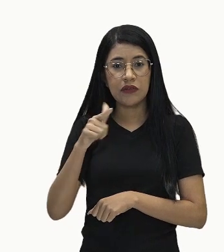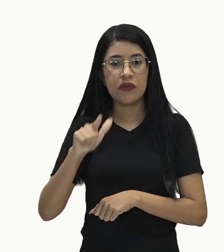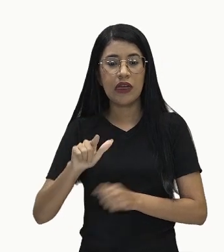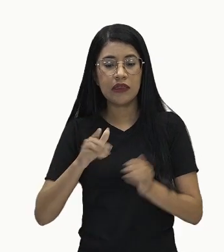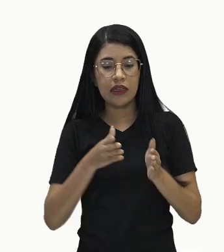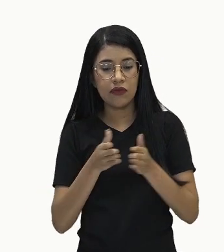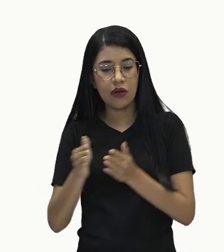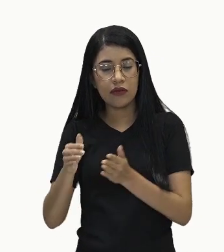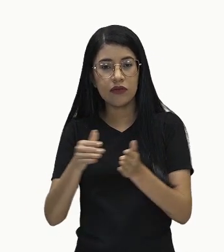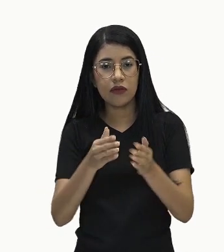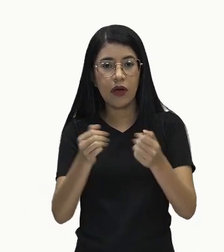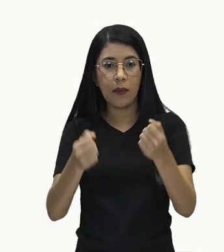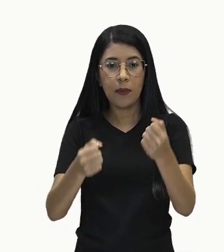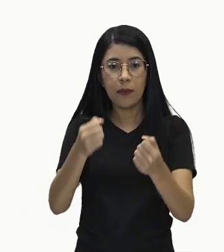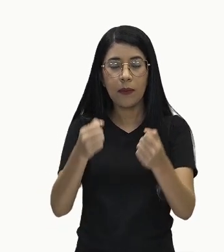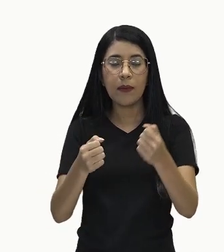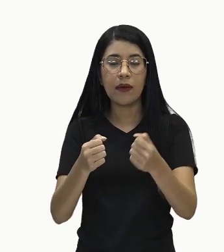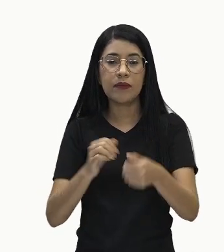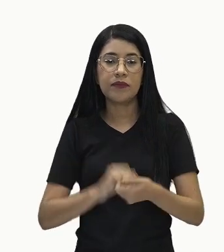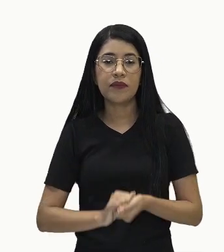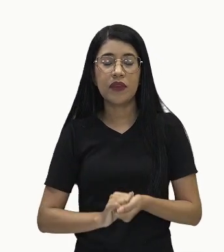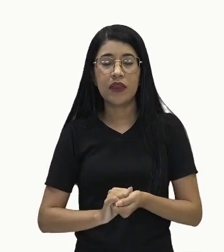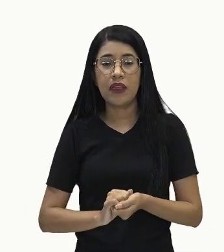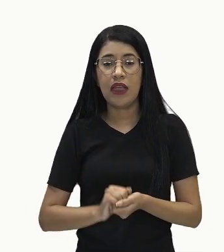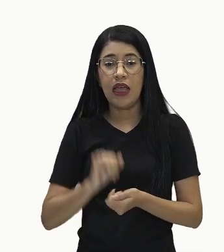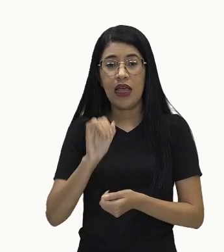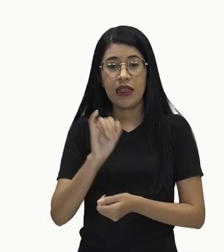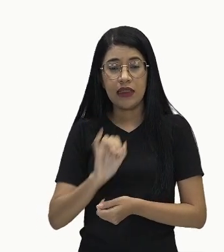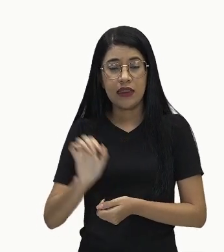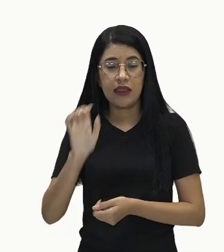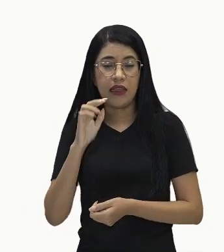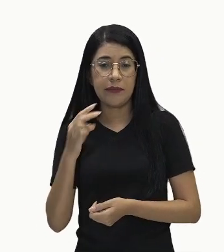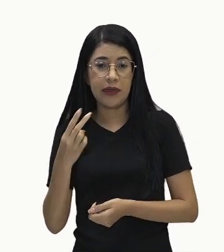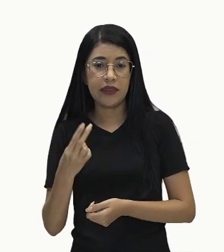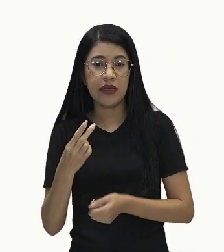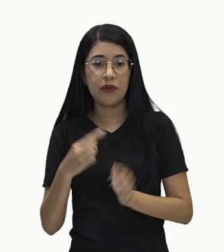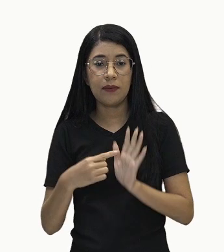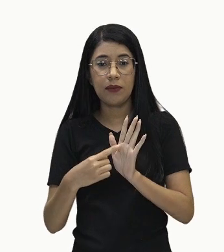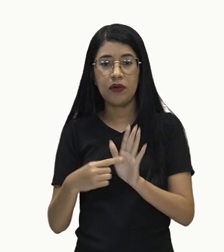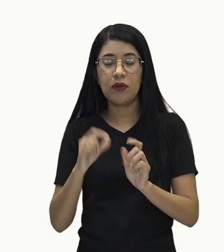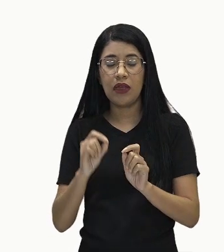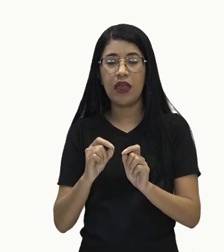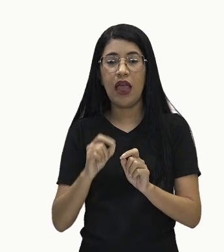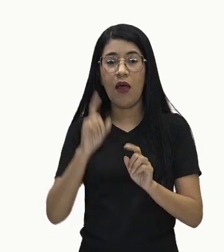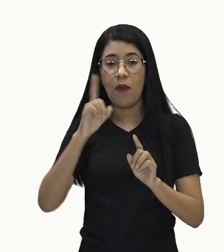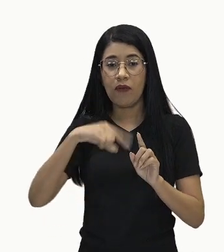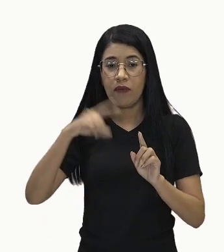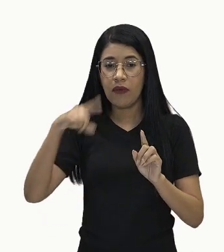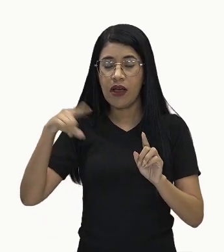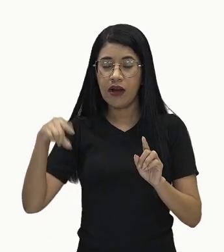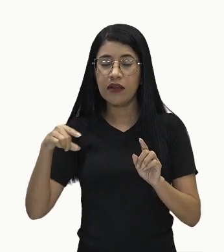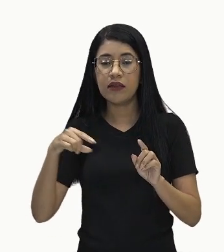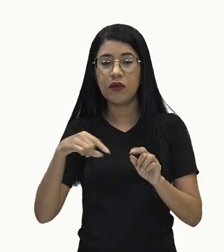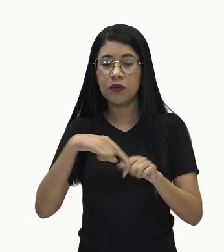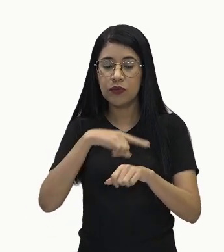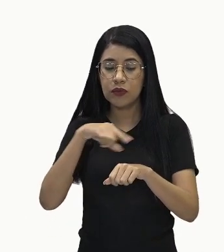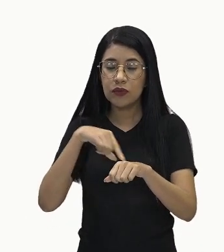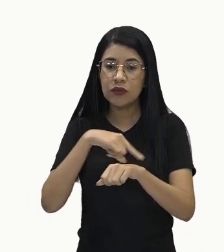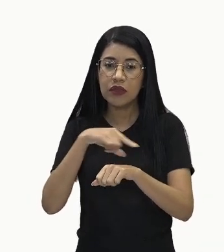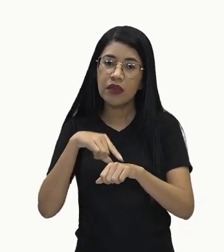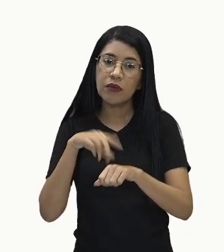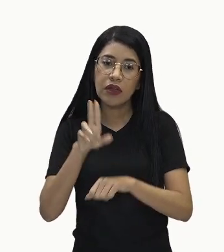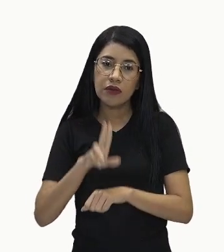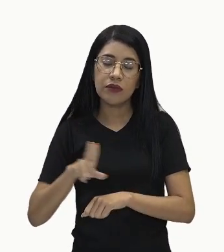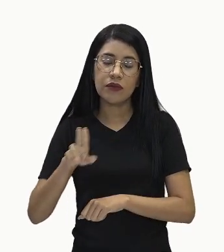motorista ao realizar o mesmo percurso 7 vezes. No quadro 2, apresenta uma classificação para